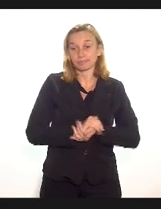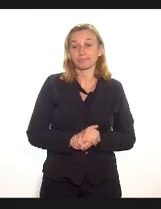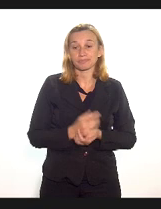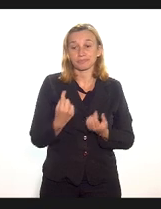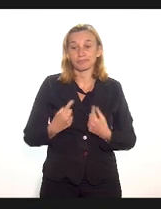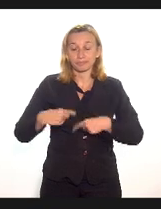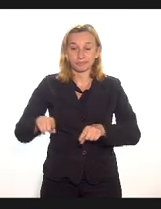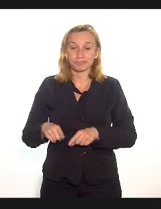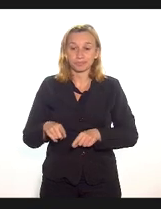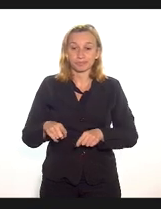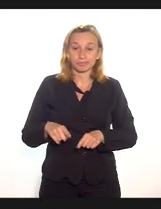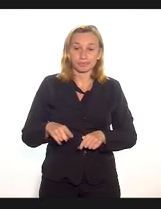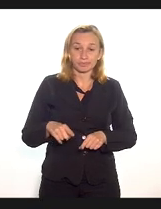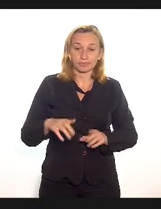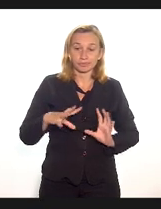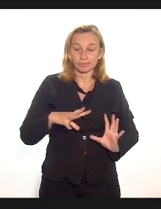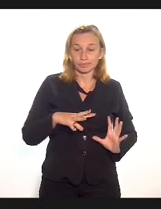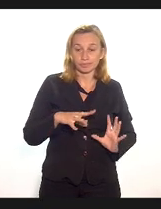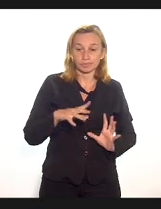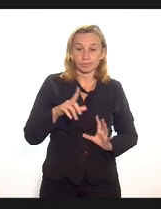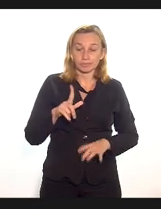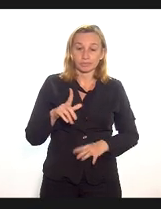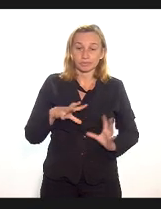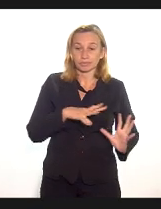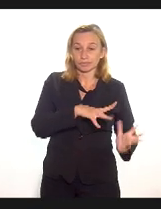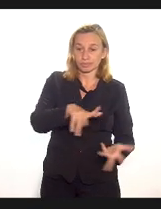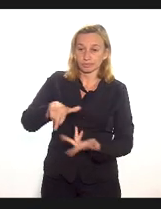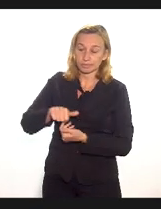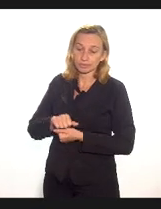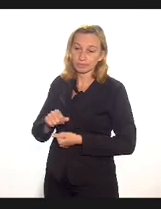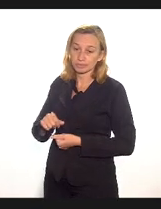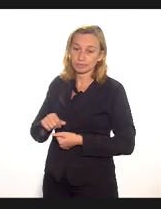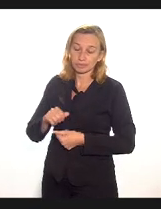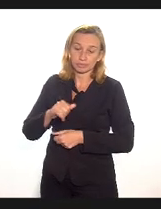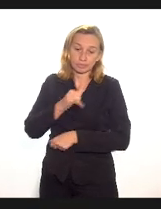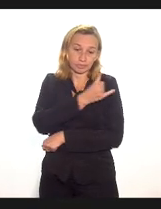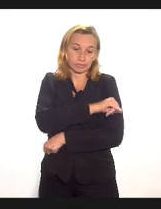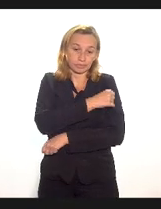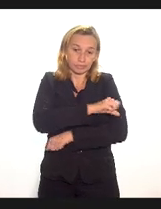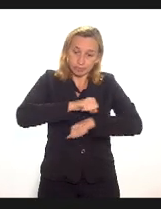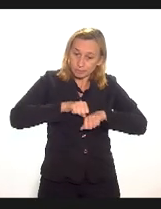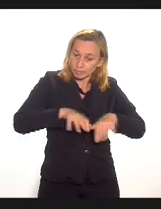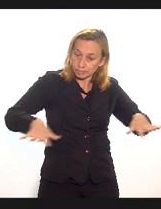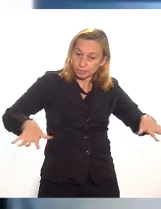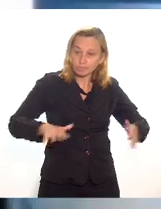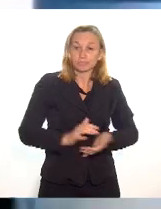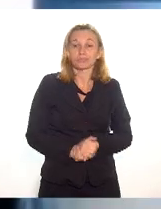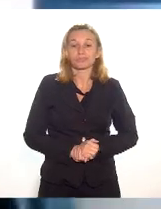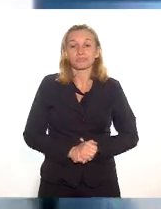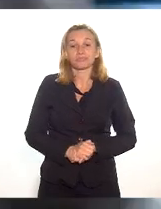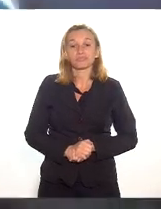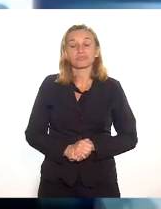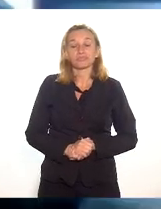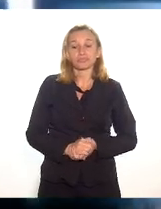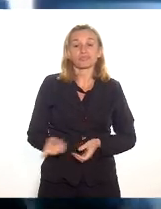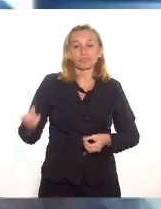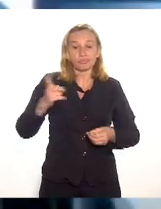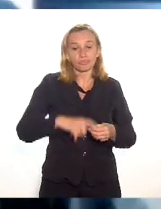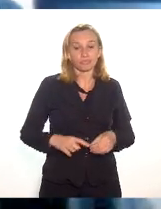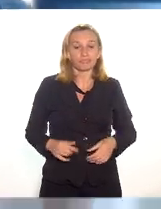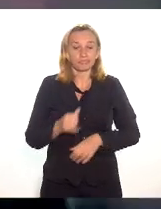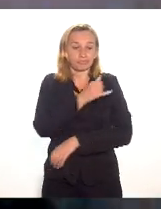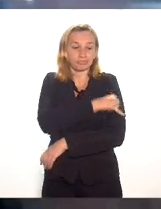contra a globalização, conseguiu globalizar o nosso vírus. Né? Mas, então, voltando ao nosso tema. O Rio está